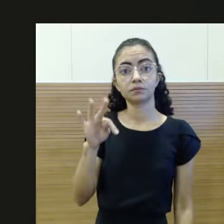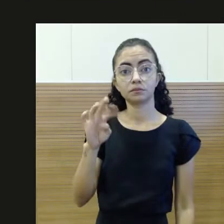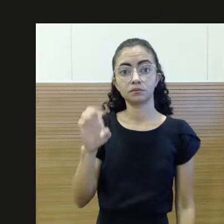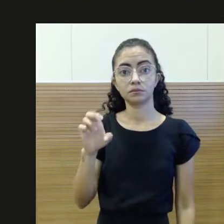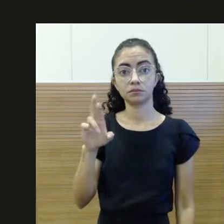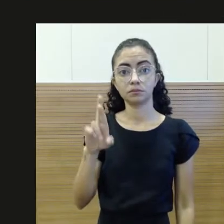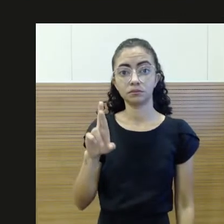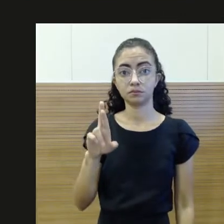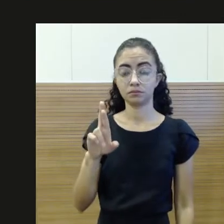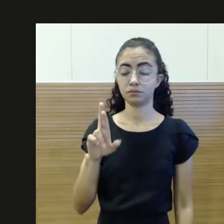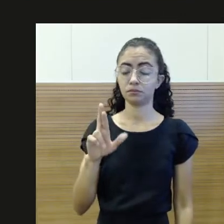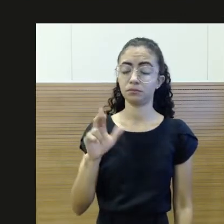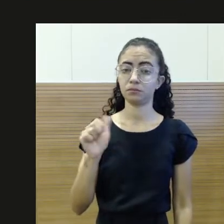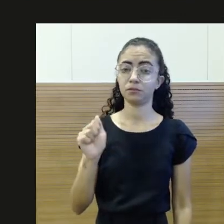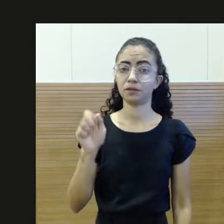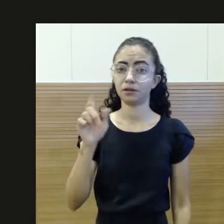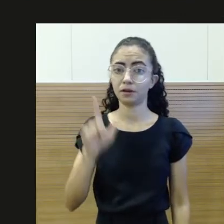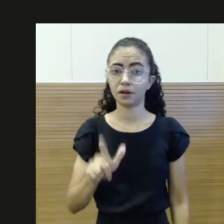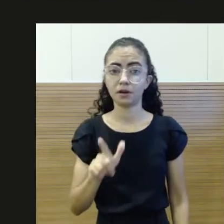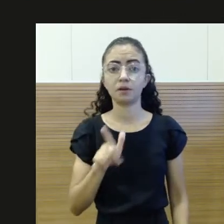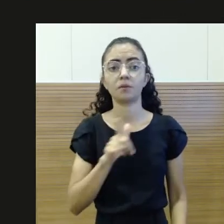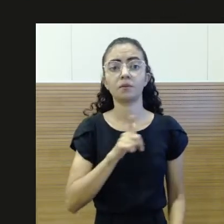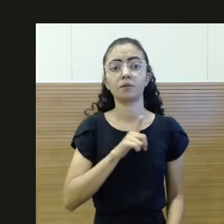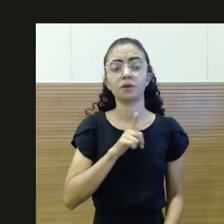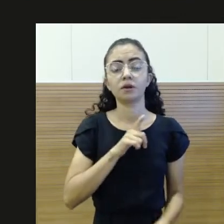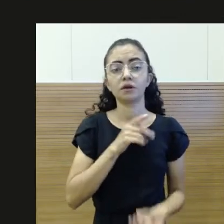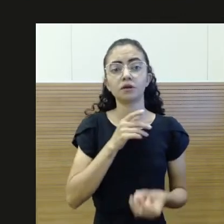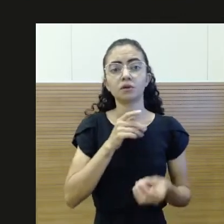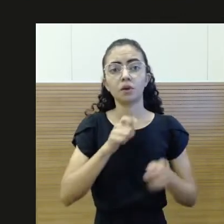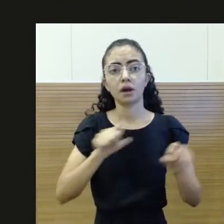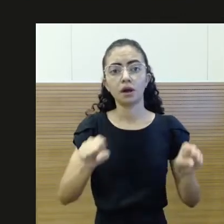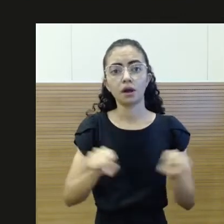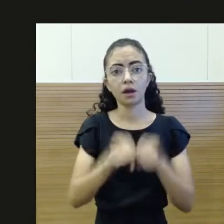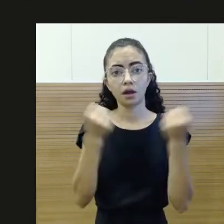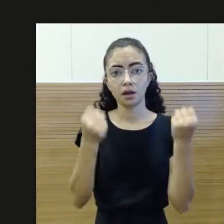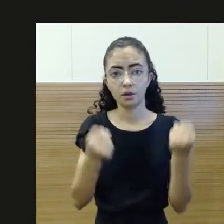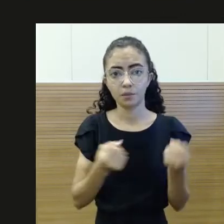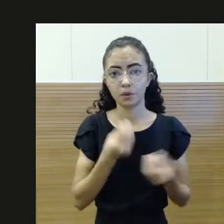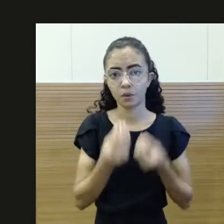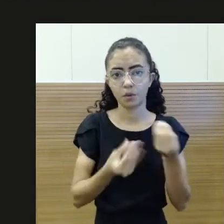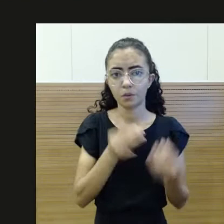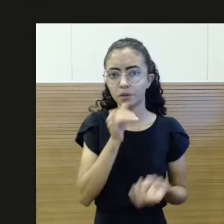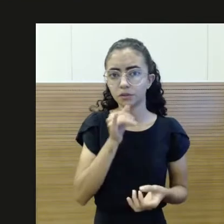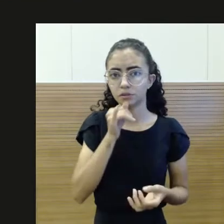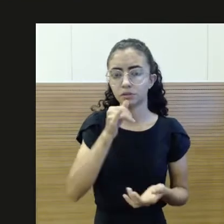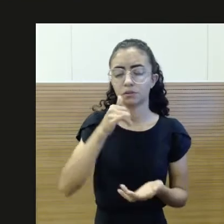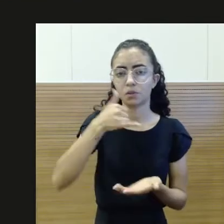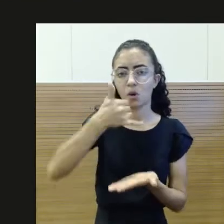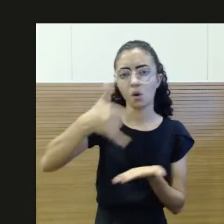alimentos integrais em substâncias alimentícias, né? Óleos, gorduras, amido,